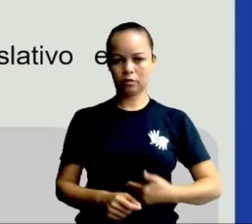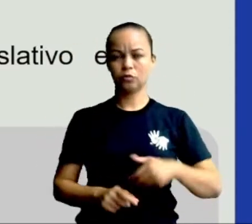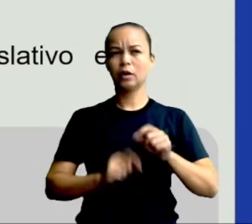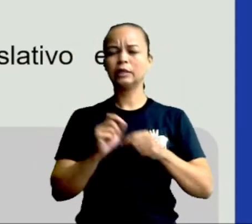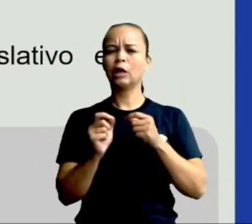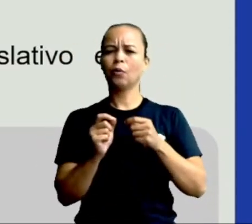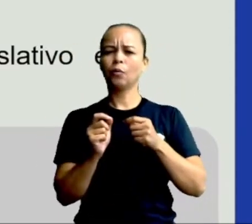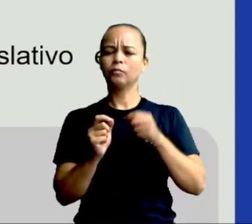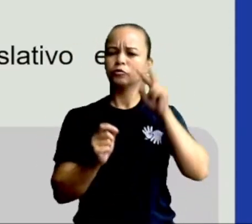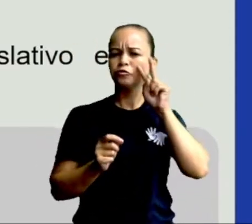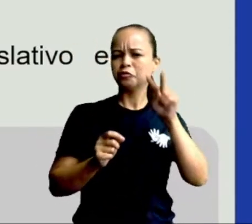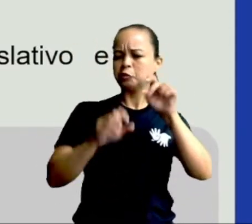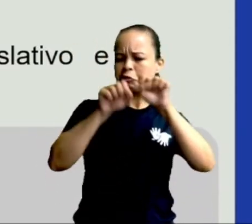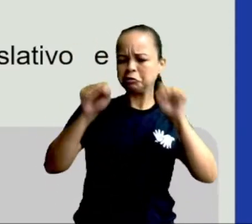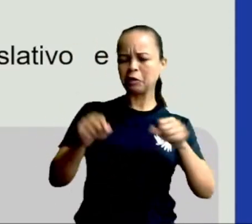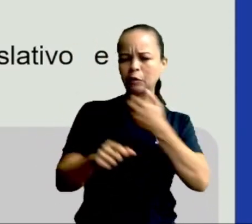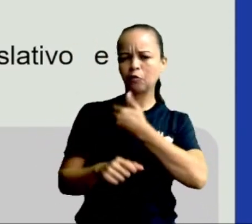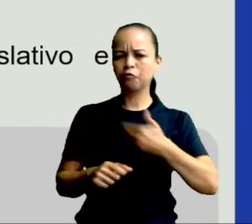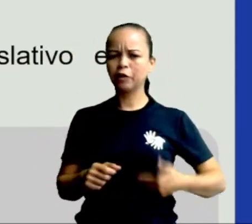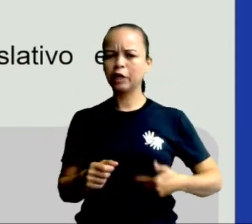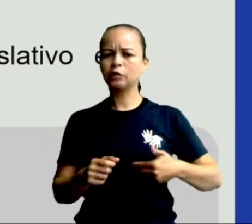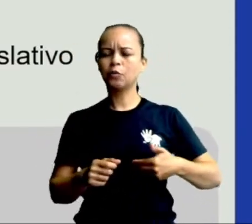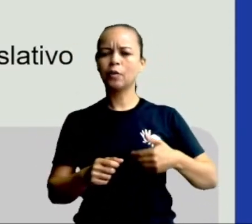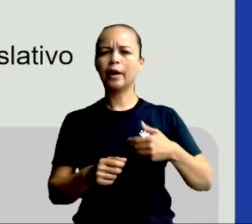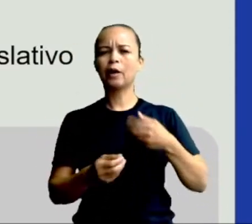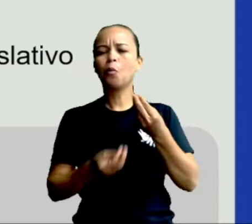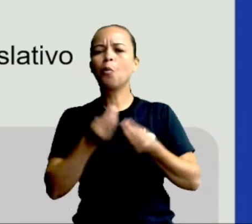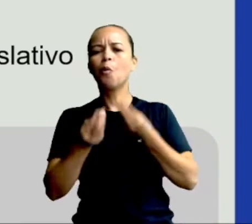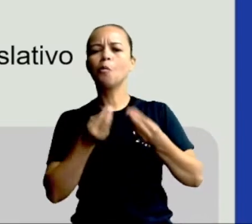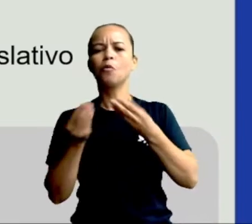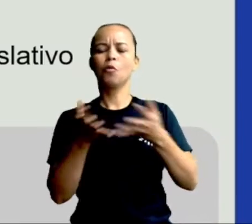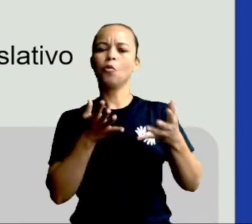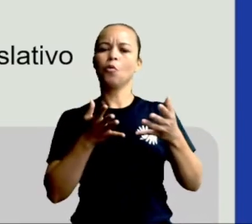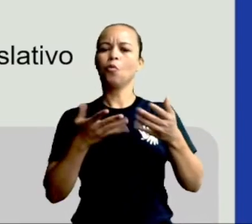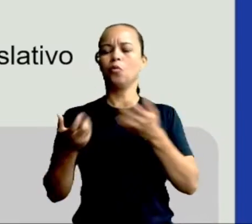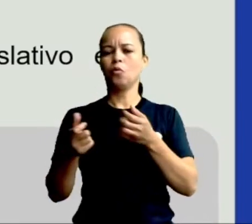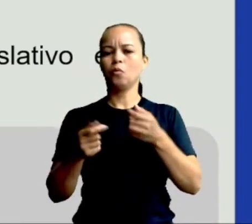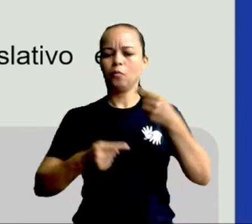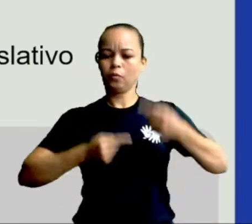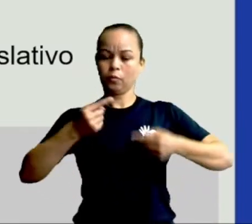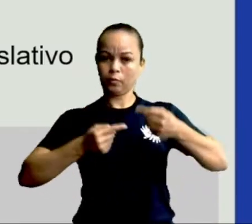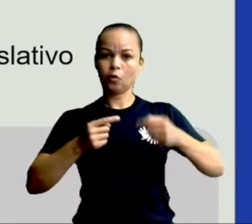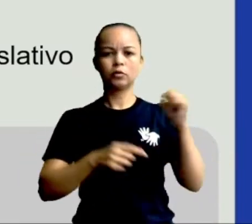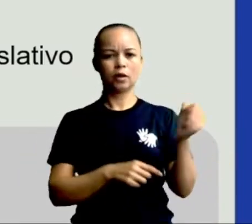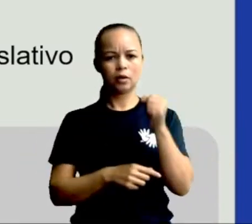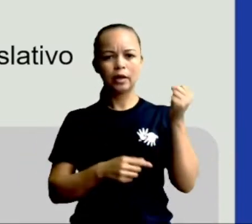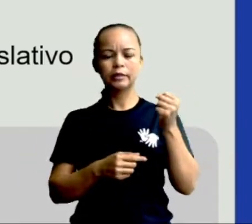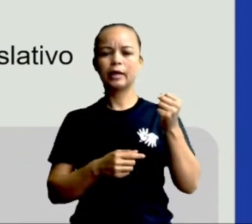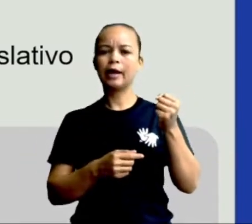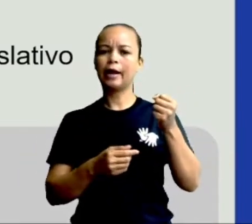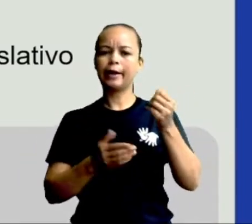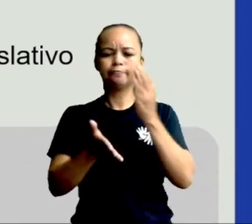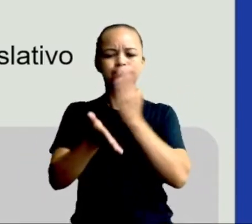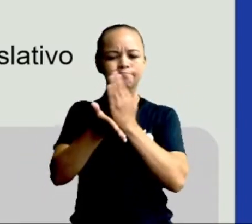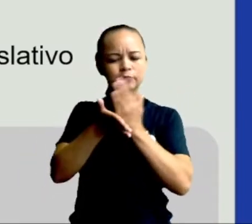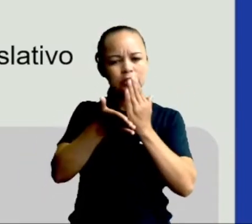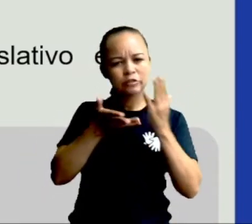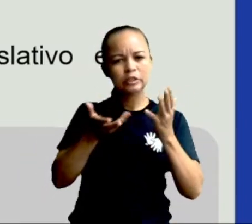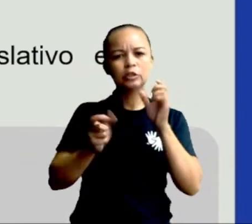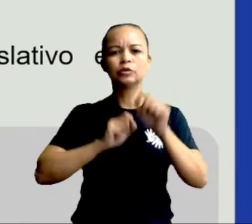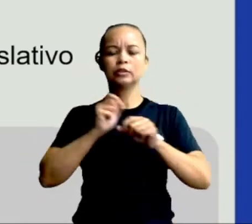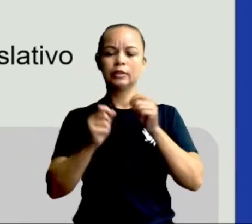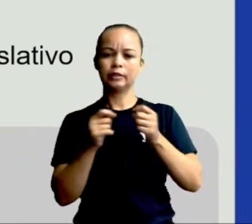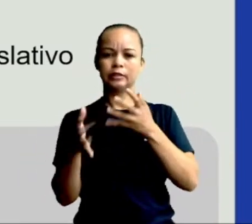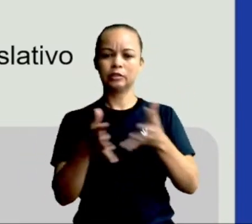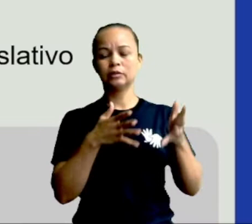é a maneira como o poder político é dividido e exercido em um país. Então, quem exerce as funções